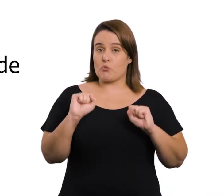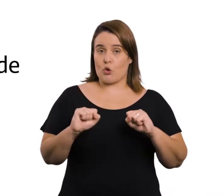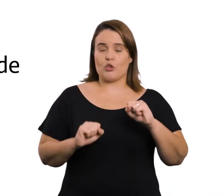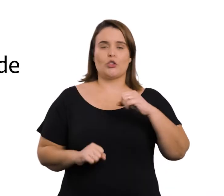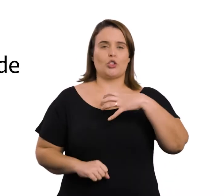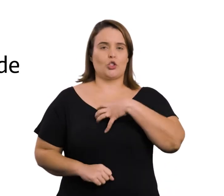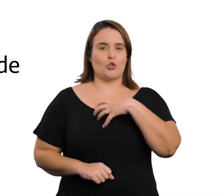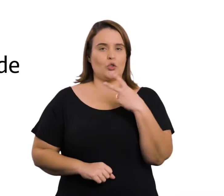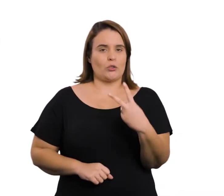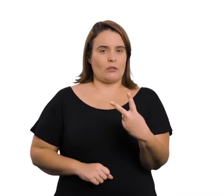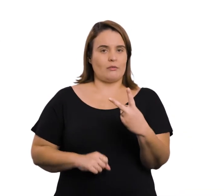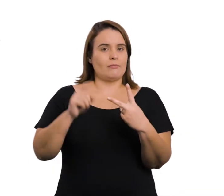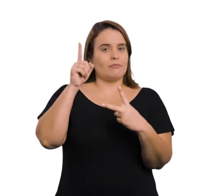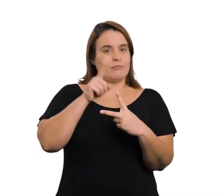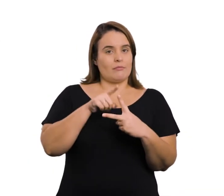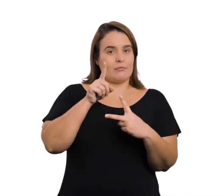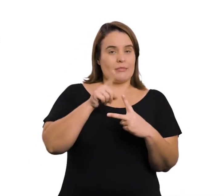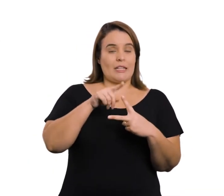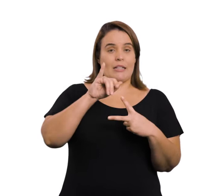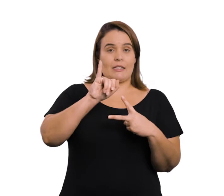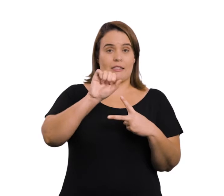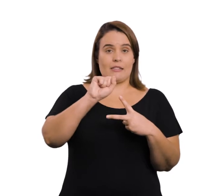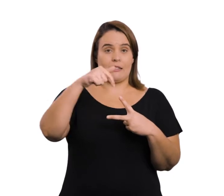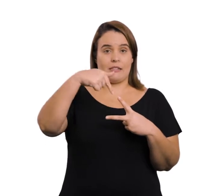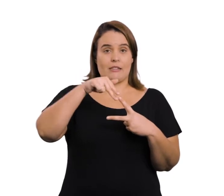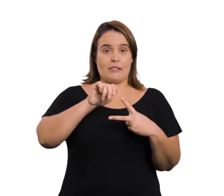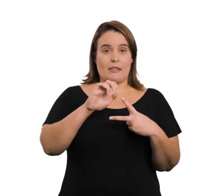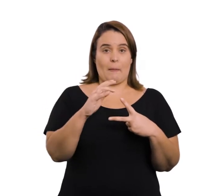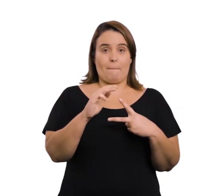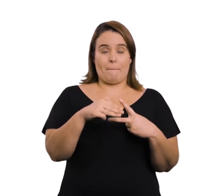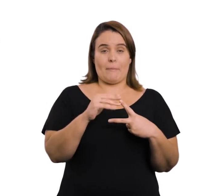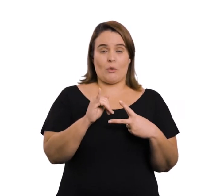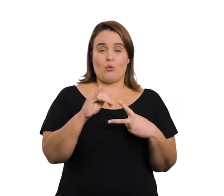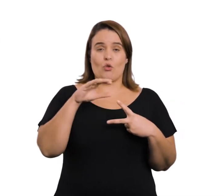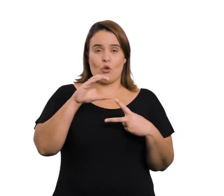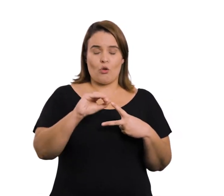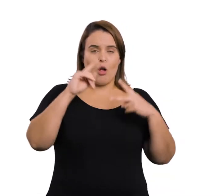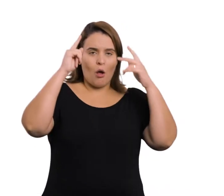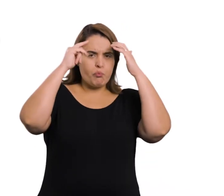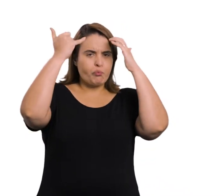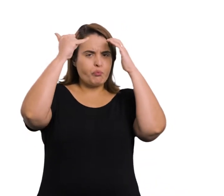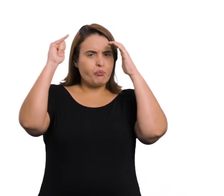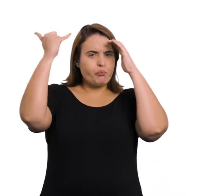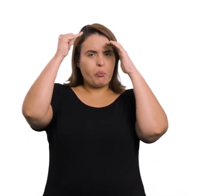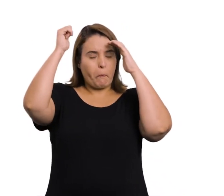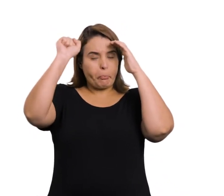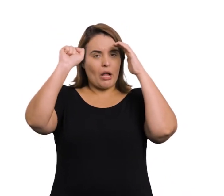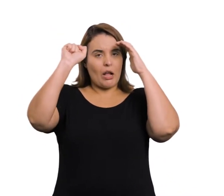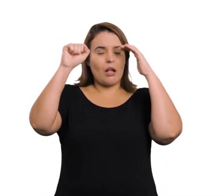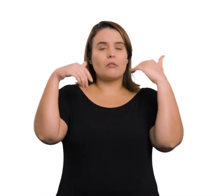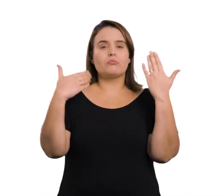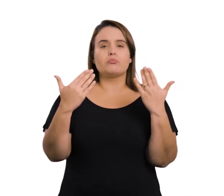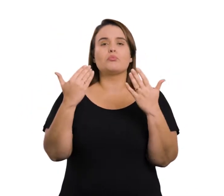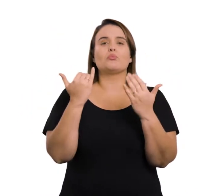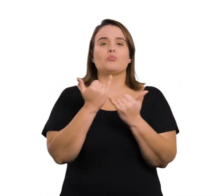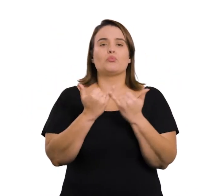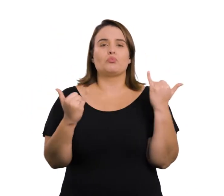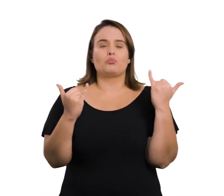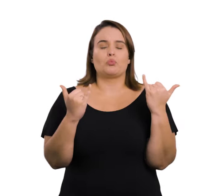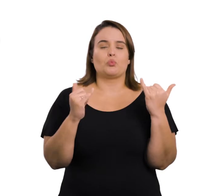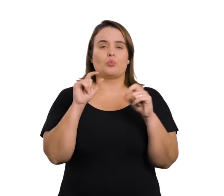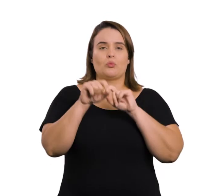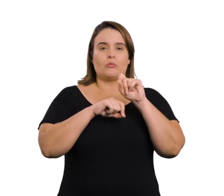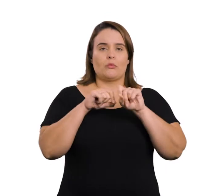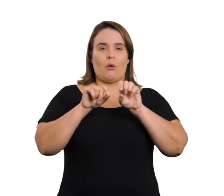ser de 2 tipos. A. Acidente vascular isquêmico, falta de circulação numa área do cérebro, provocada